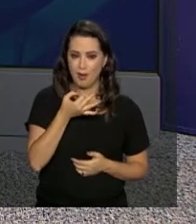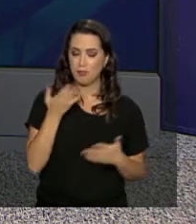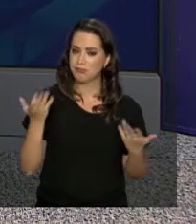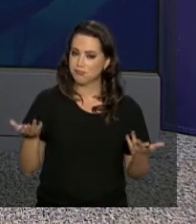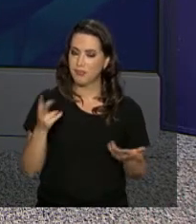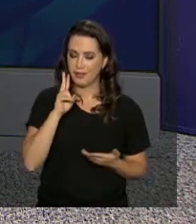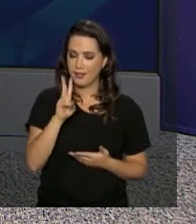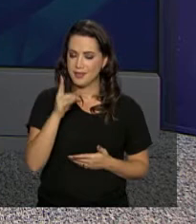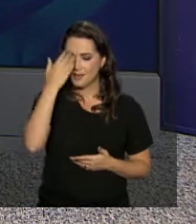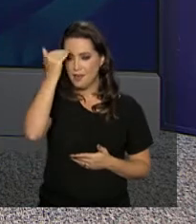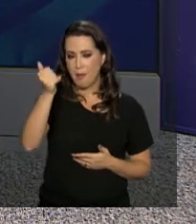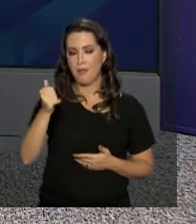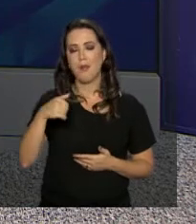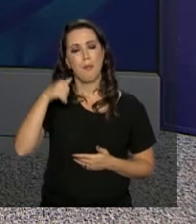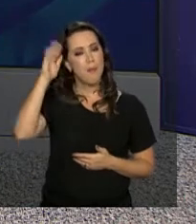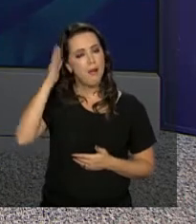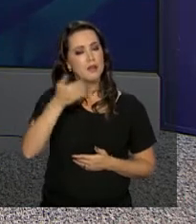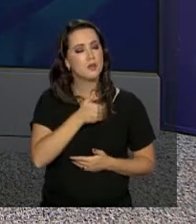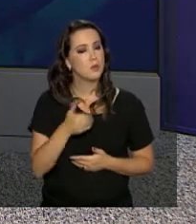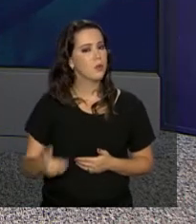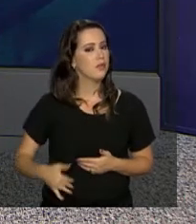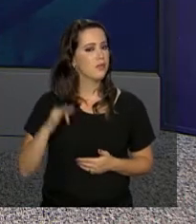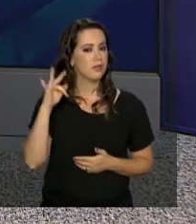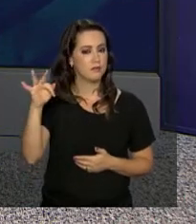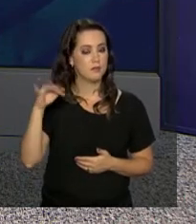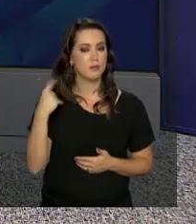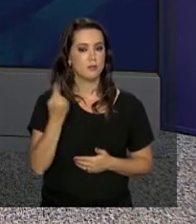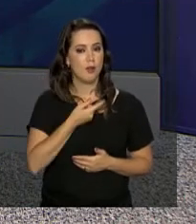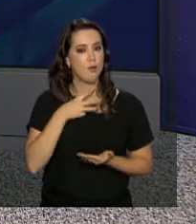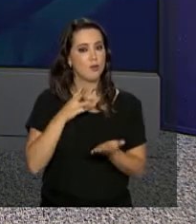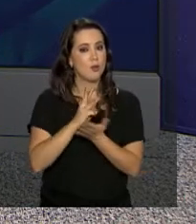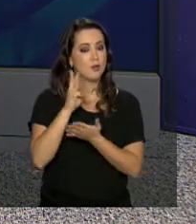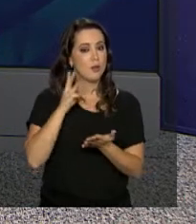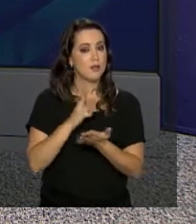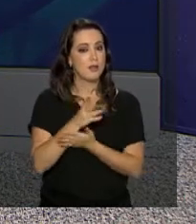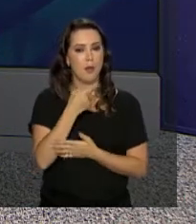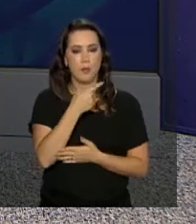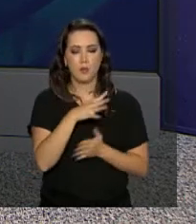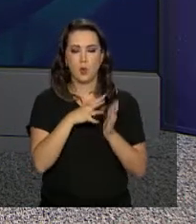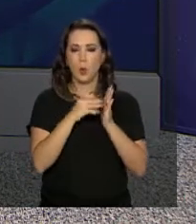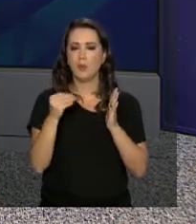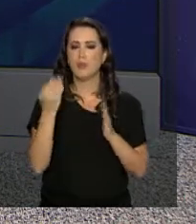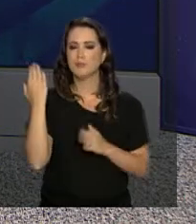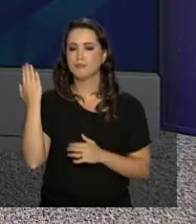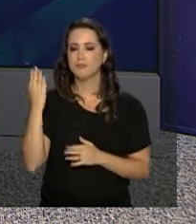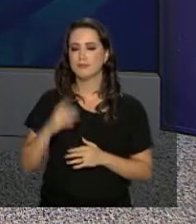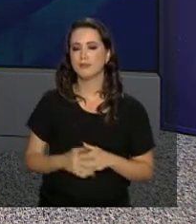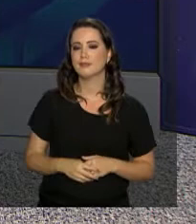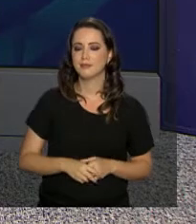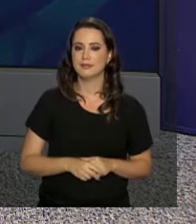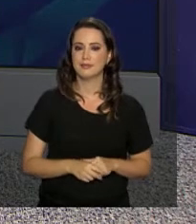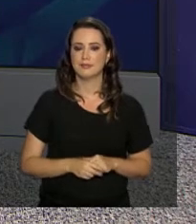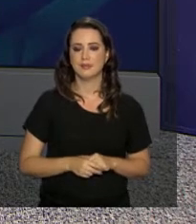reportagens e dúvidas sobre programas e ações do governo federal para o nosso WhatsApp. Então, anote aí. É